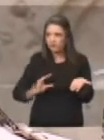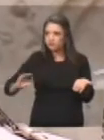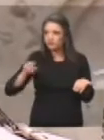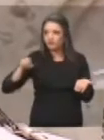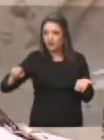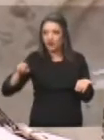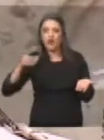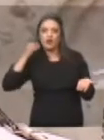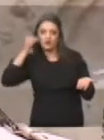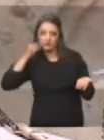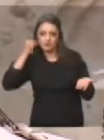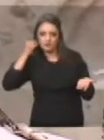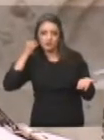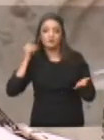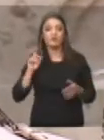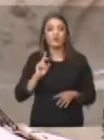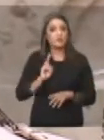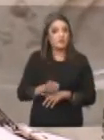do réu,